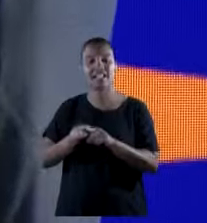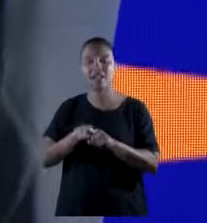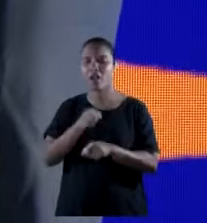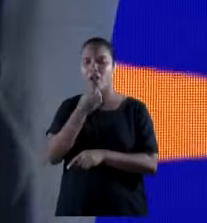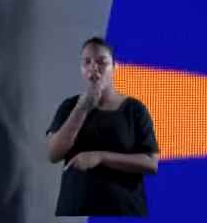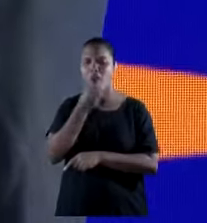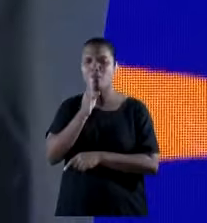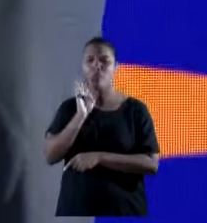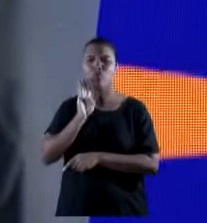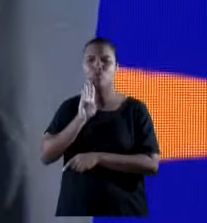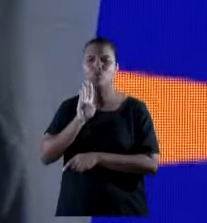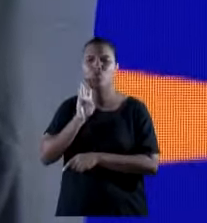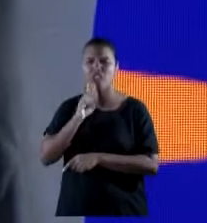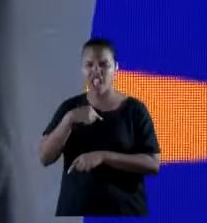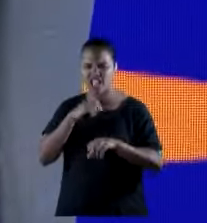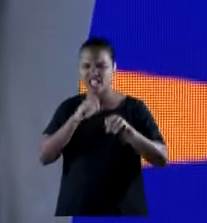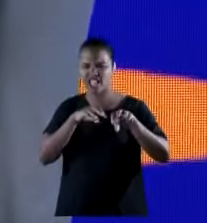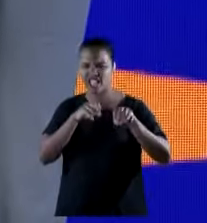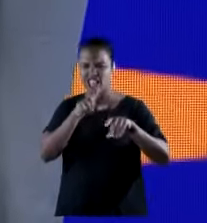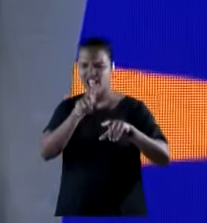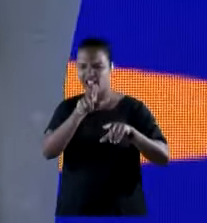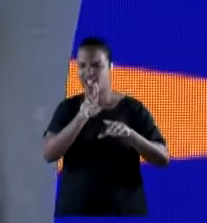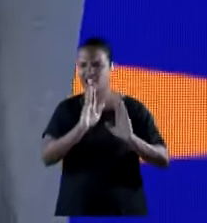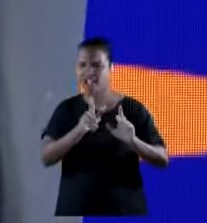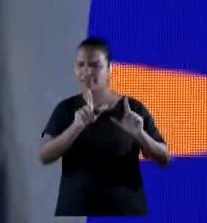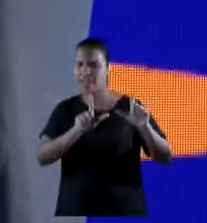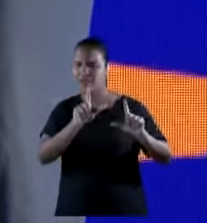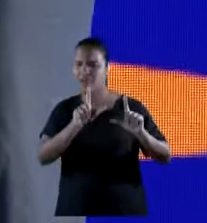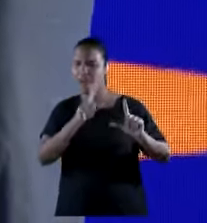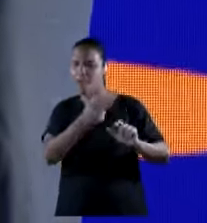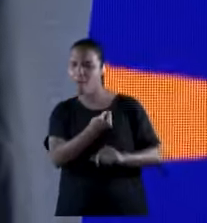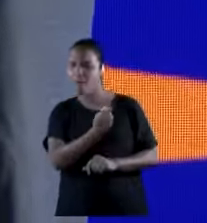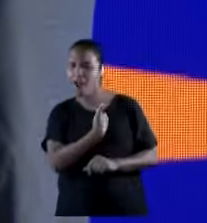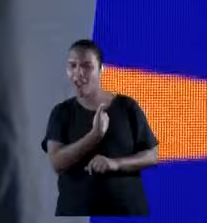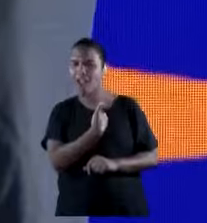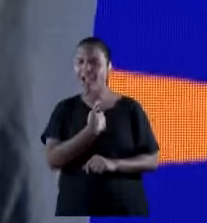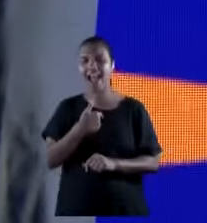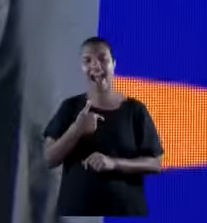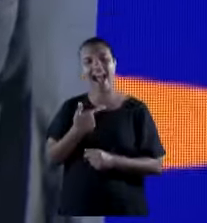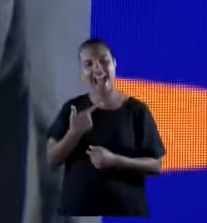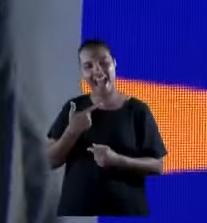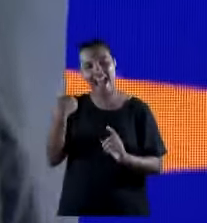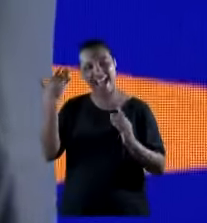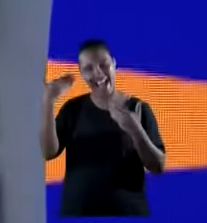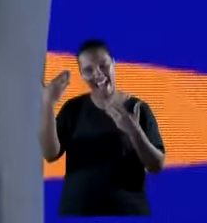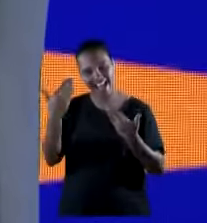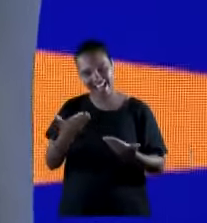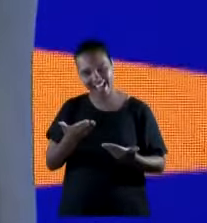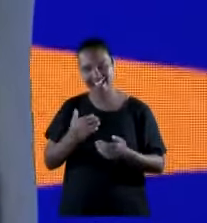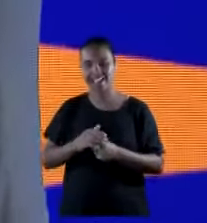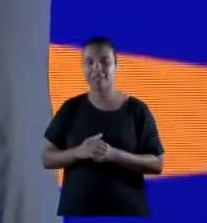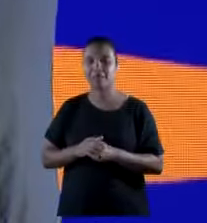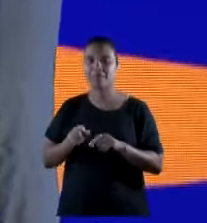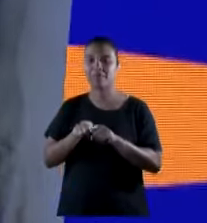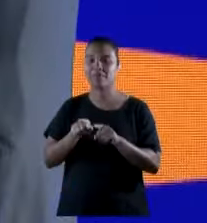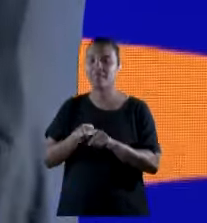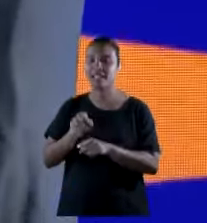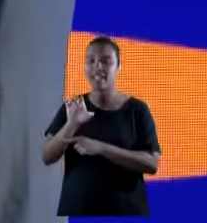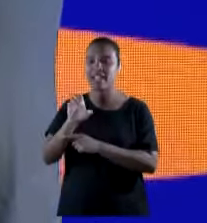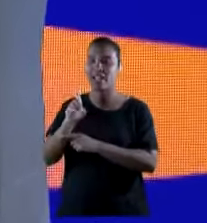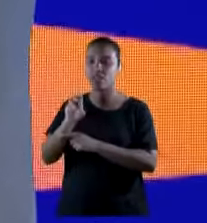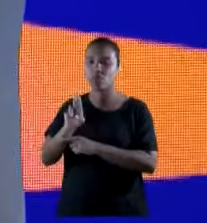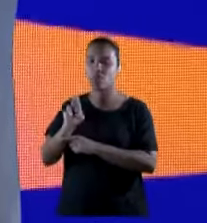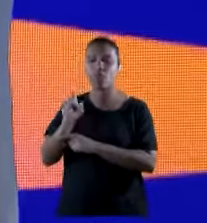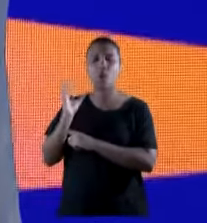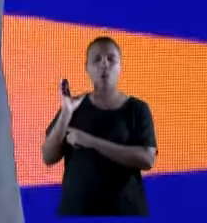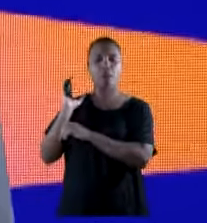bondoso. Te ensinei a fazer televisão e você já está muito melhor que eu. Tá bom? Edu Dracena, eu entrevisto desde os anos